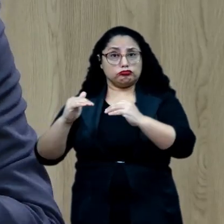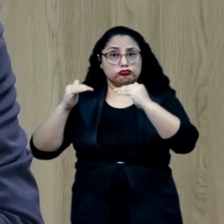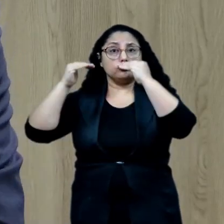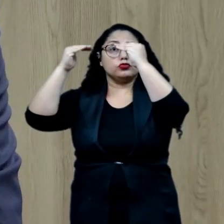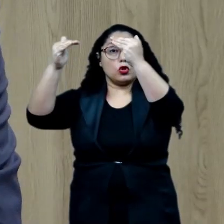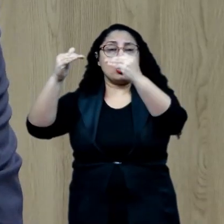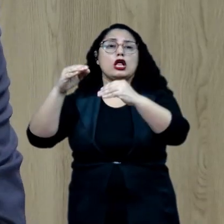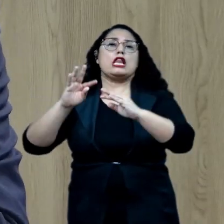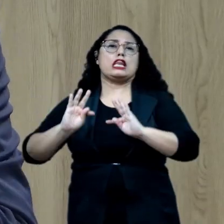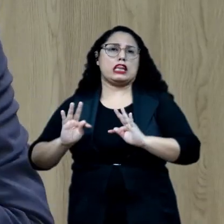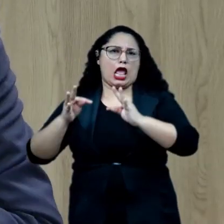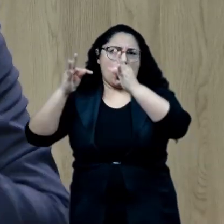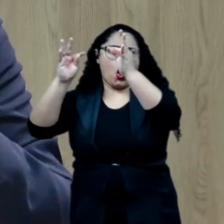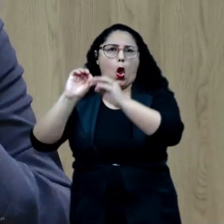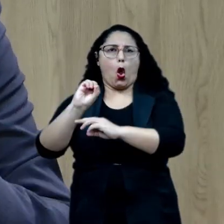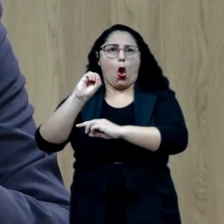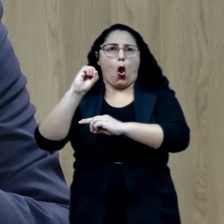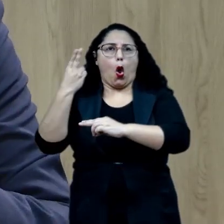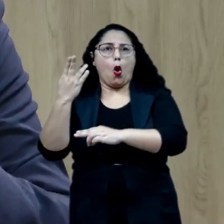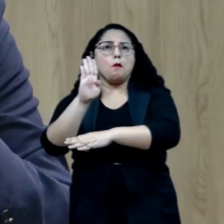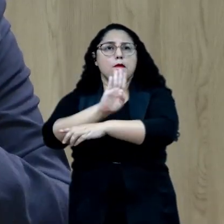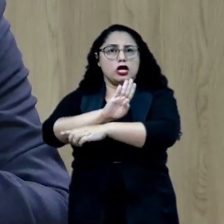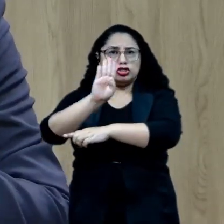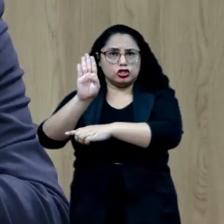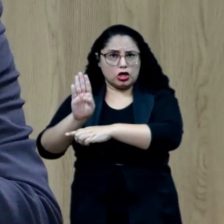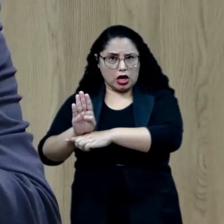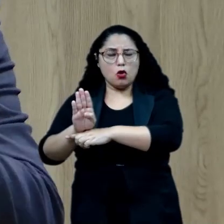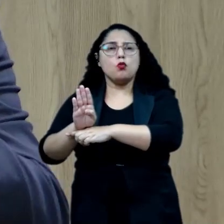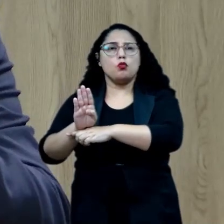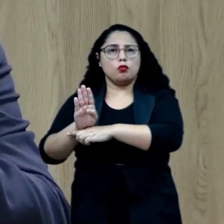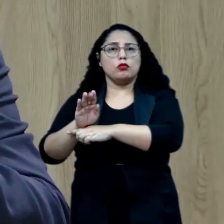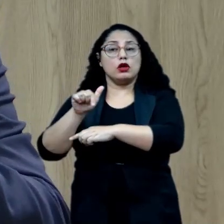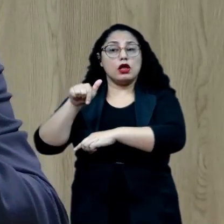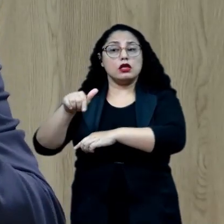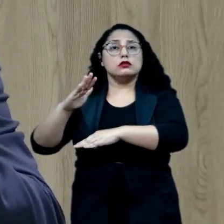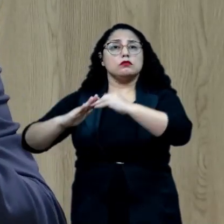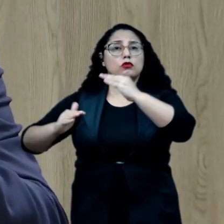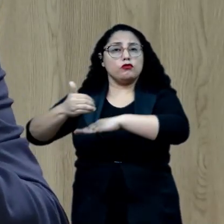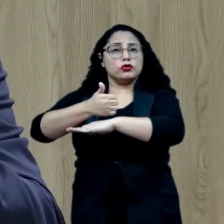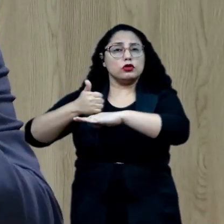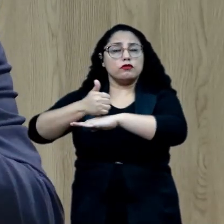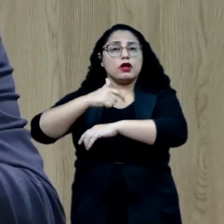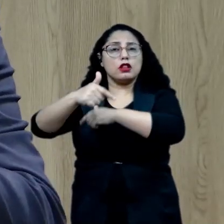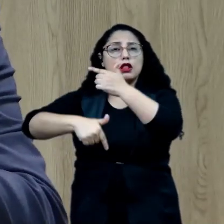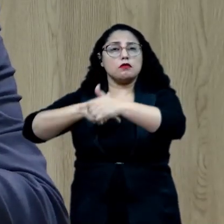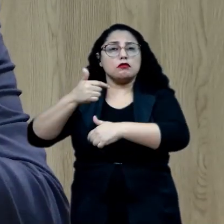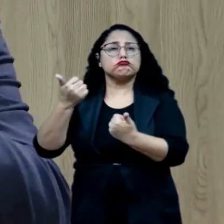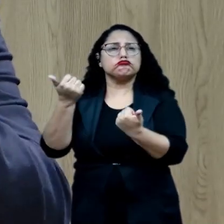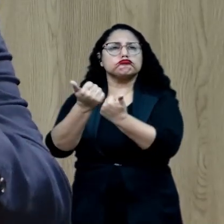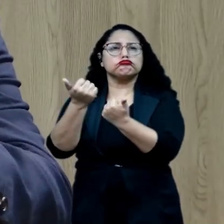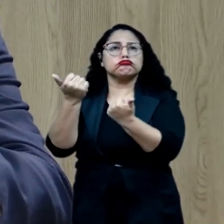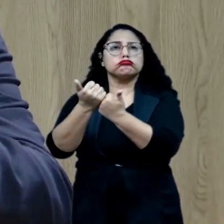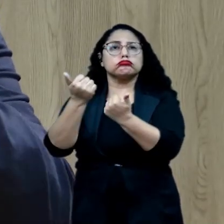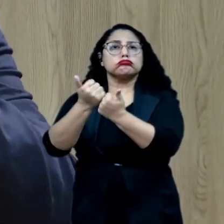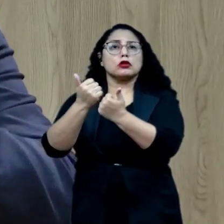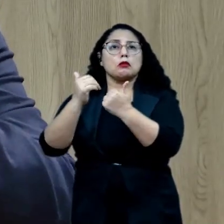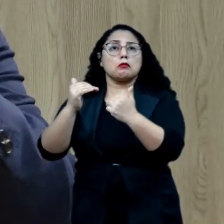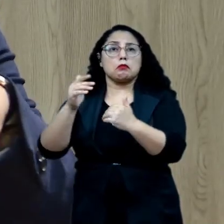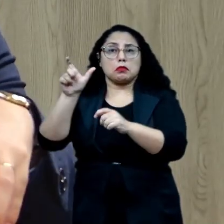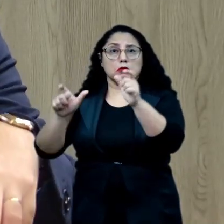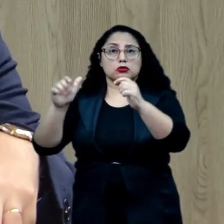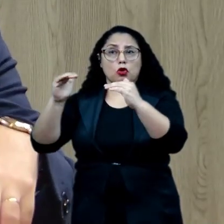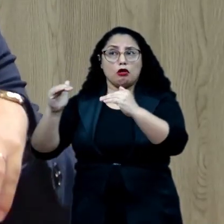seja ela tecnológica ou bacharelado, esse profissional vai atuar assessorando executivos